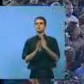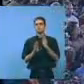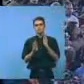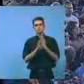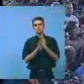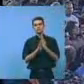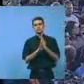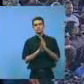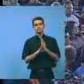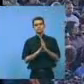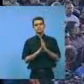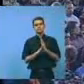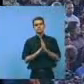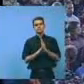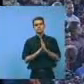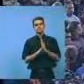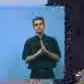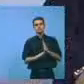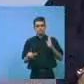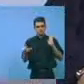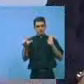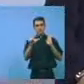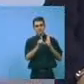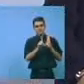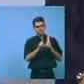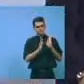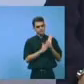Ele manda buscar a ajuda da profetisa Rolda.